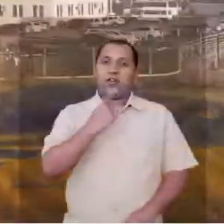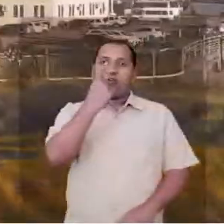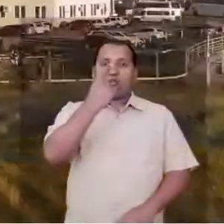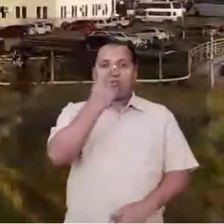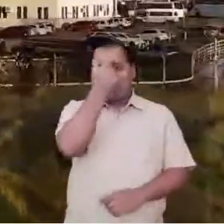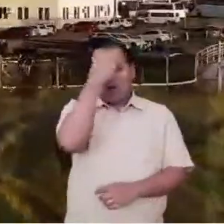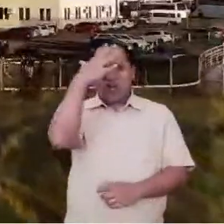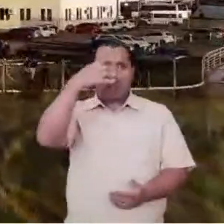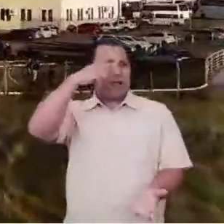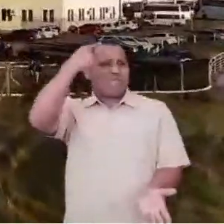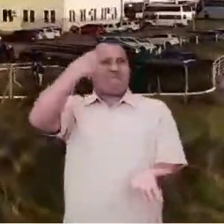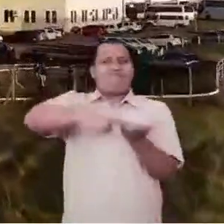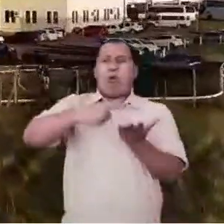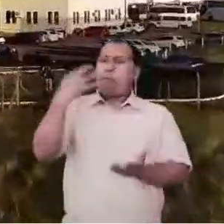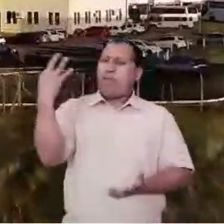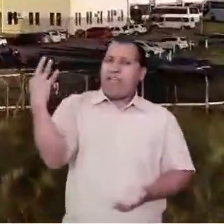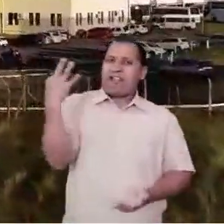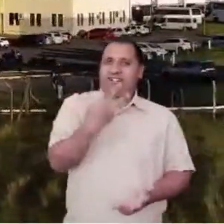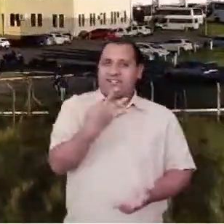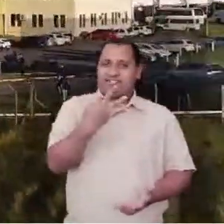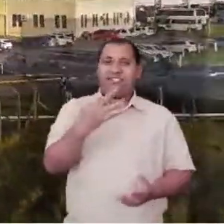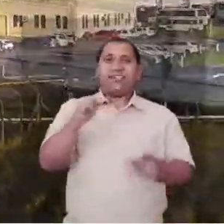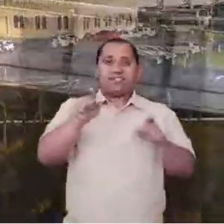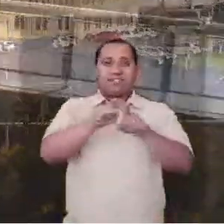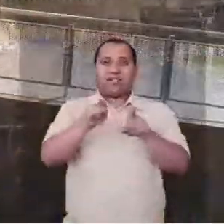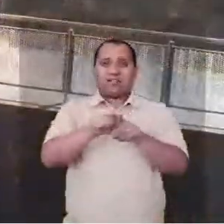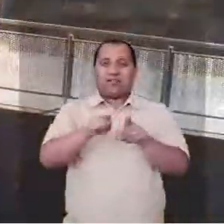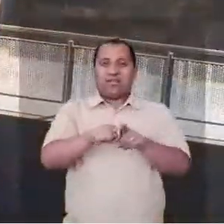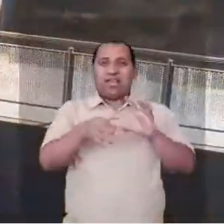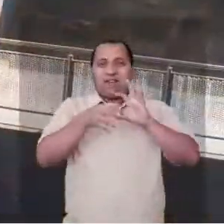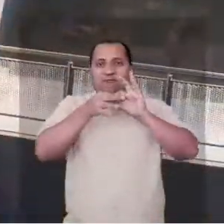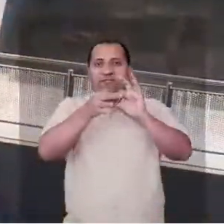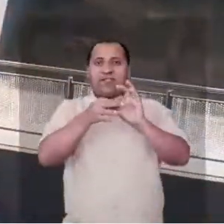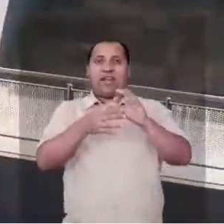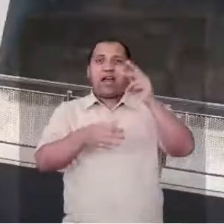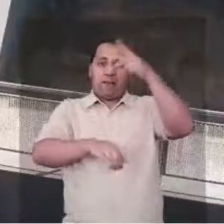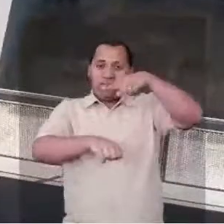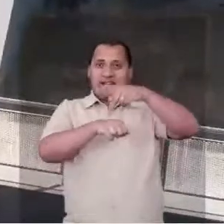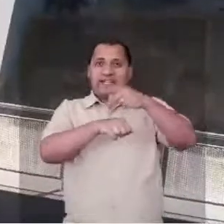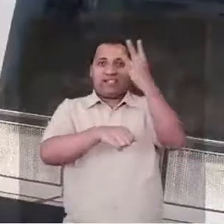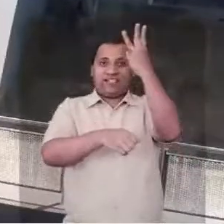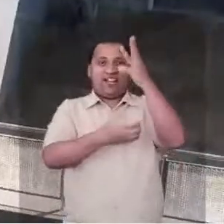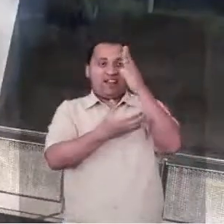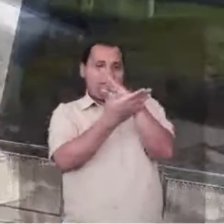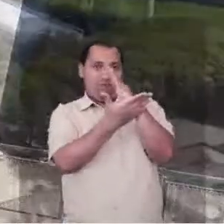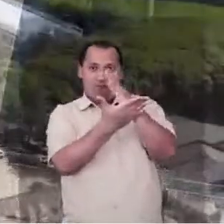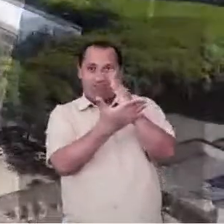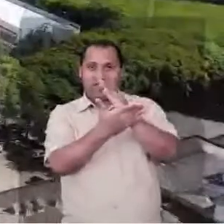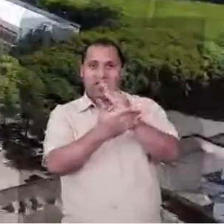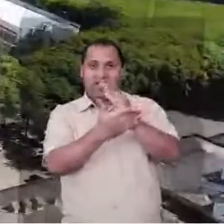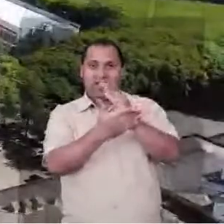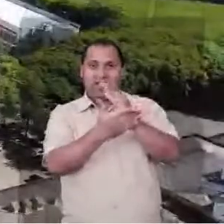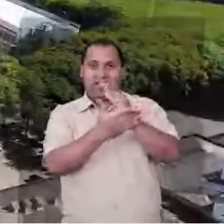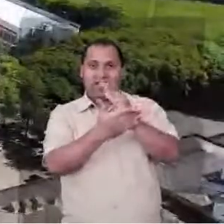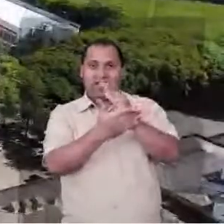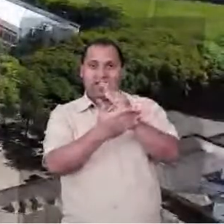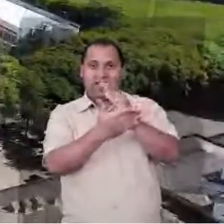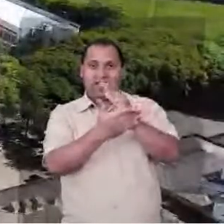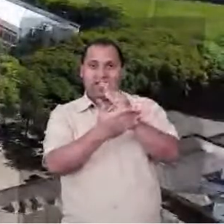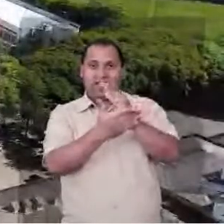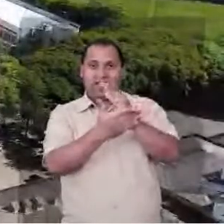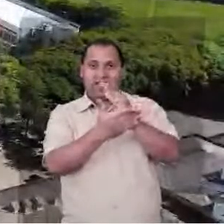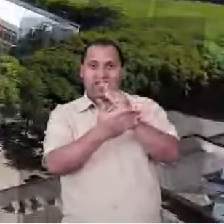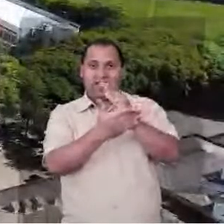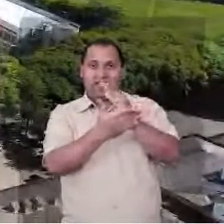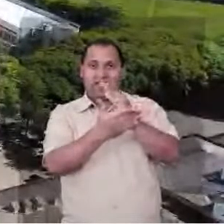apenas uma universidade comprometida com a excelência e que está enraizada na fronteira de 3 países, pode levar o conhecimento